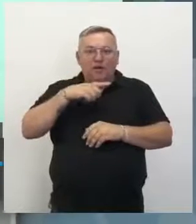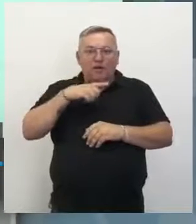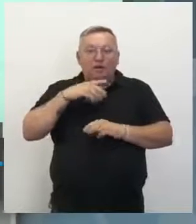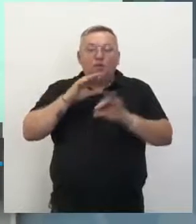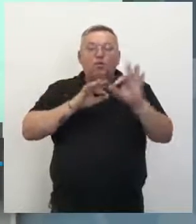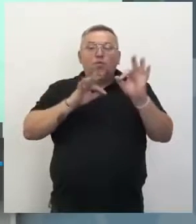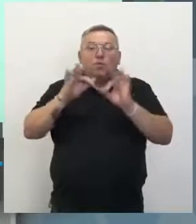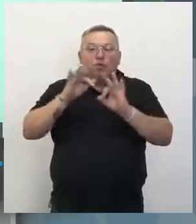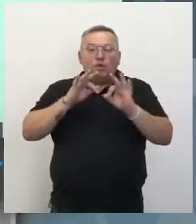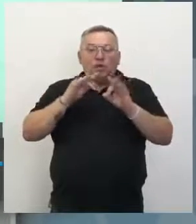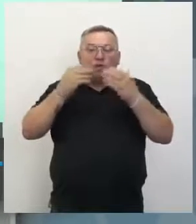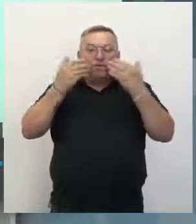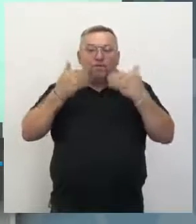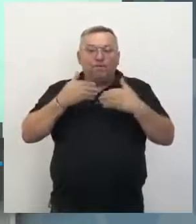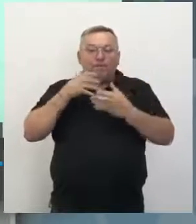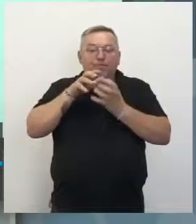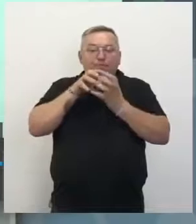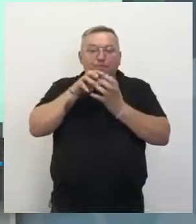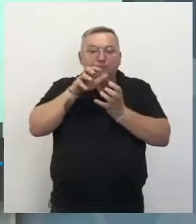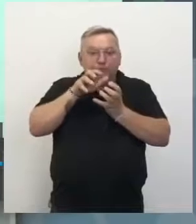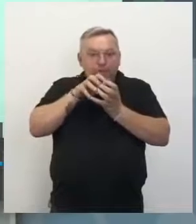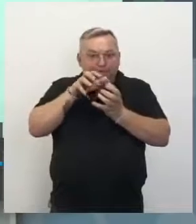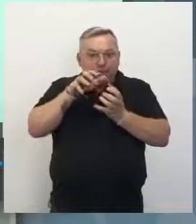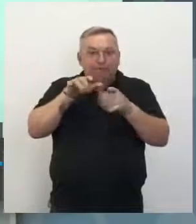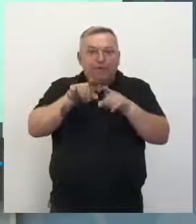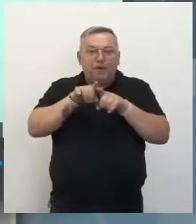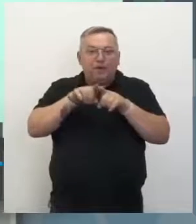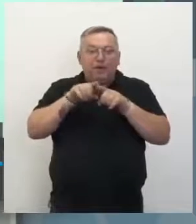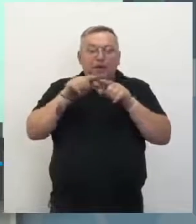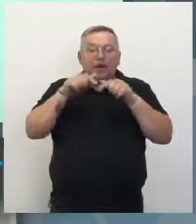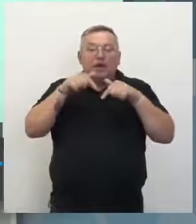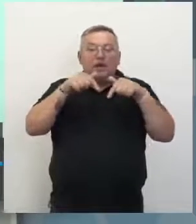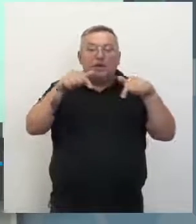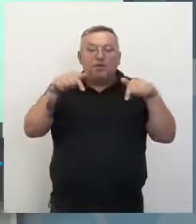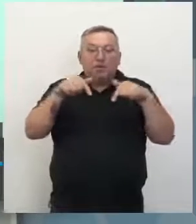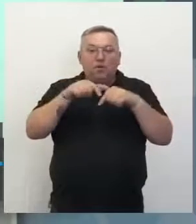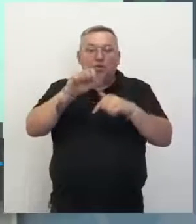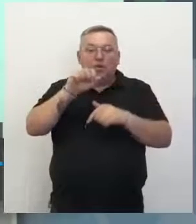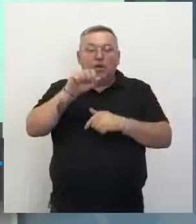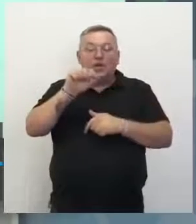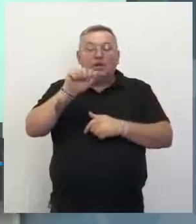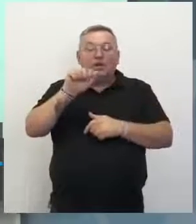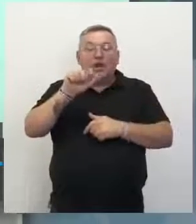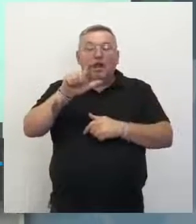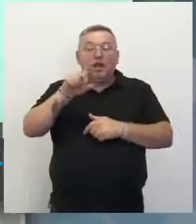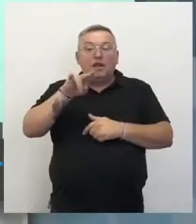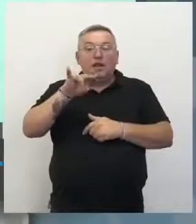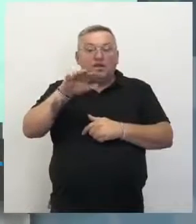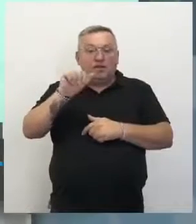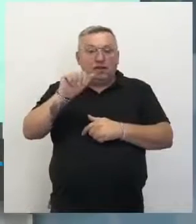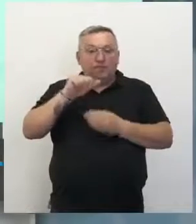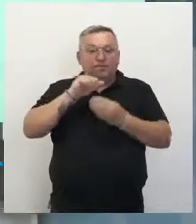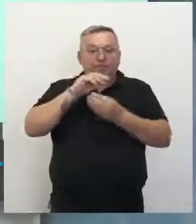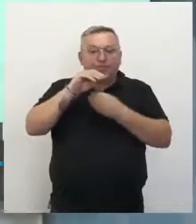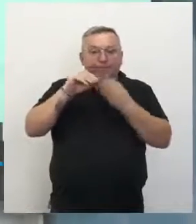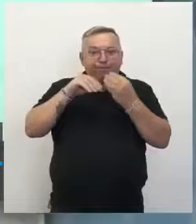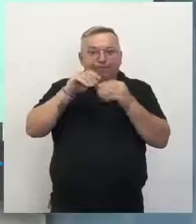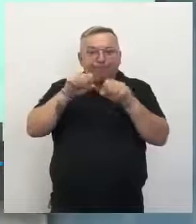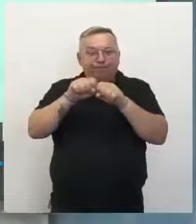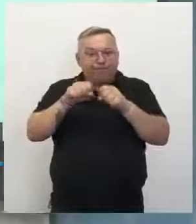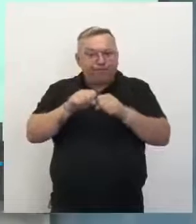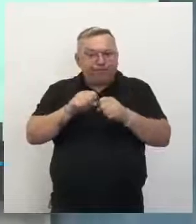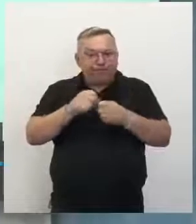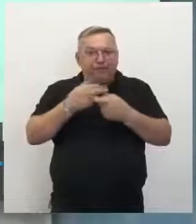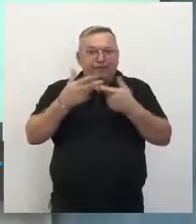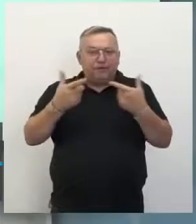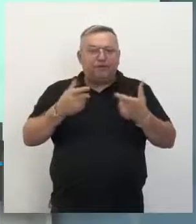da mastigação e tem um processo químico que a saliva, ao se misturar com este alimento, começa a quebrar